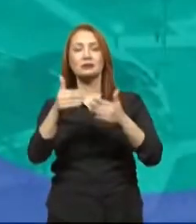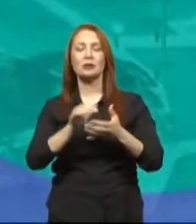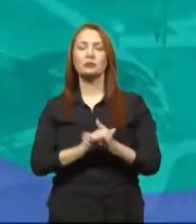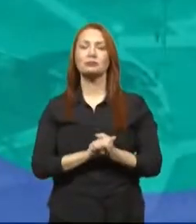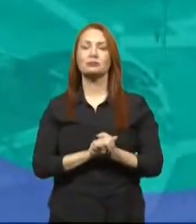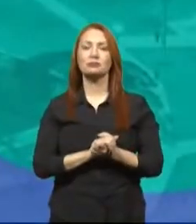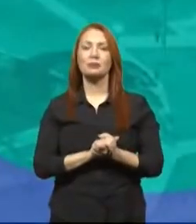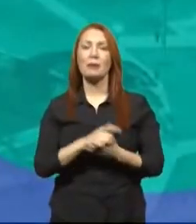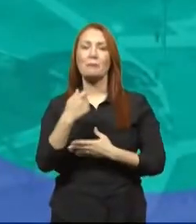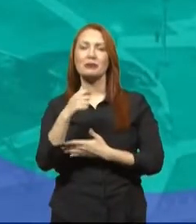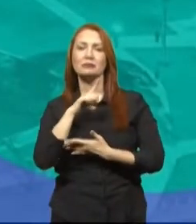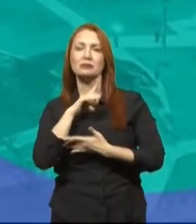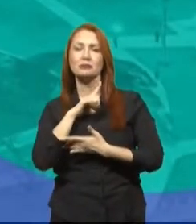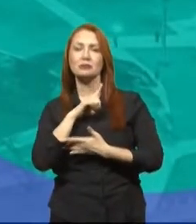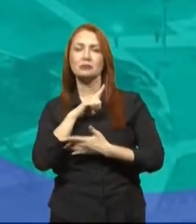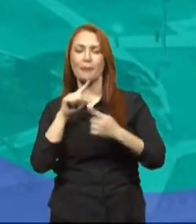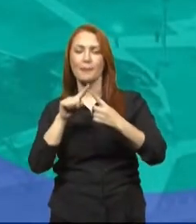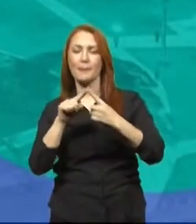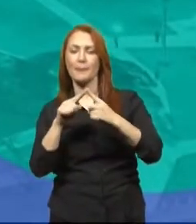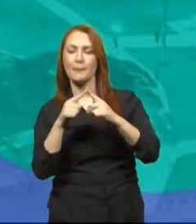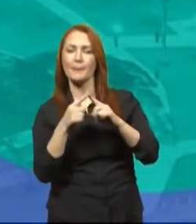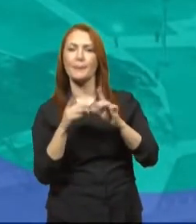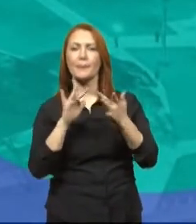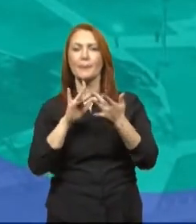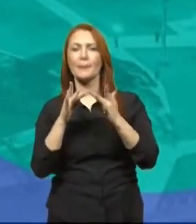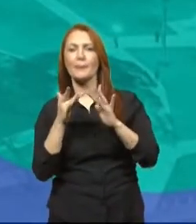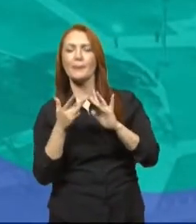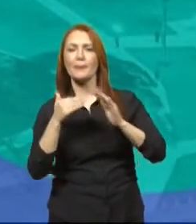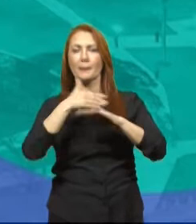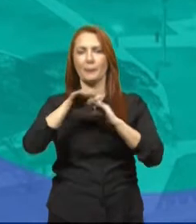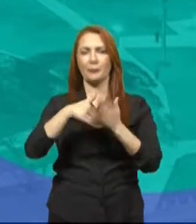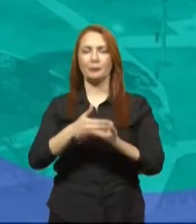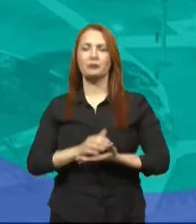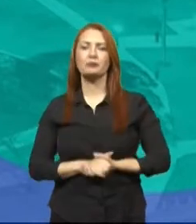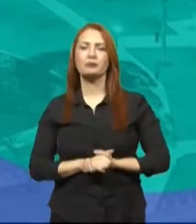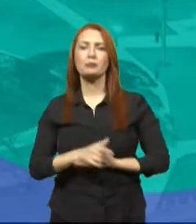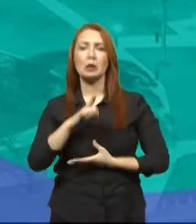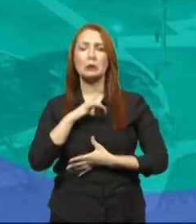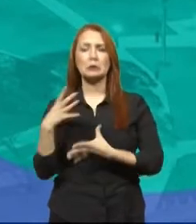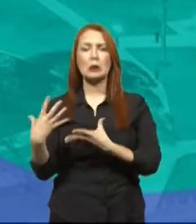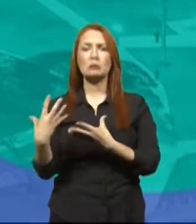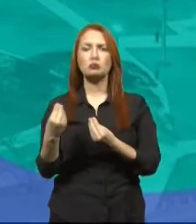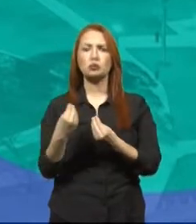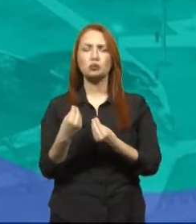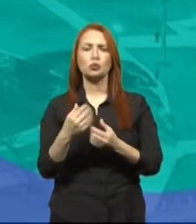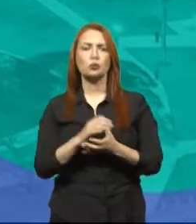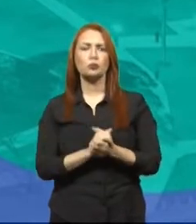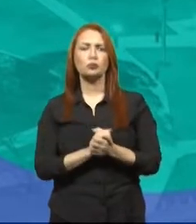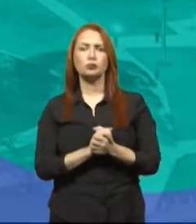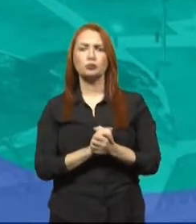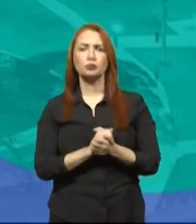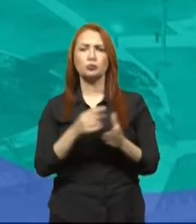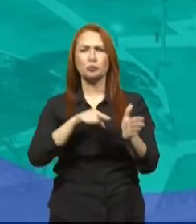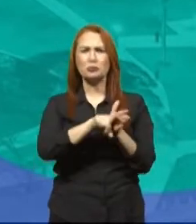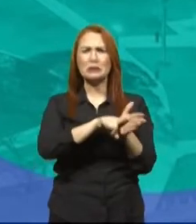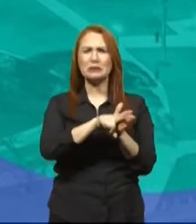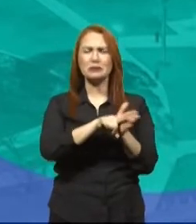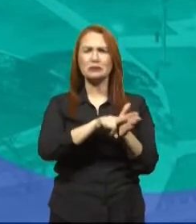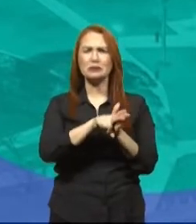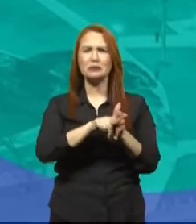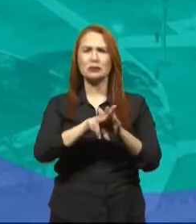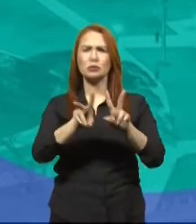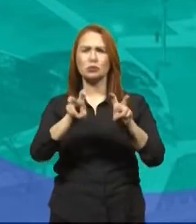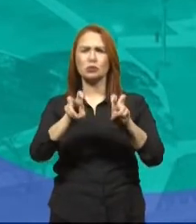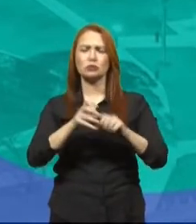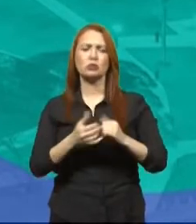si, elas vão ter capacidade de processamento local. Existe um grande estudo na área, por exemplo, do que se chama processamento de borda. É o seguinte: